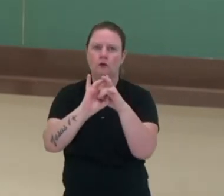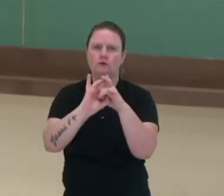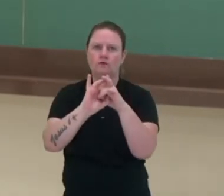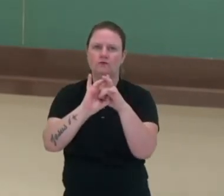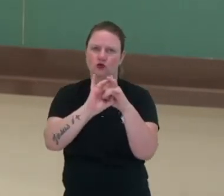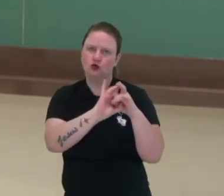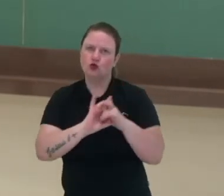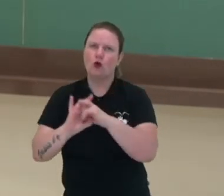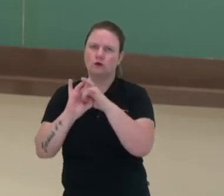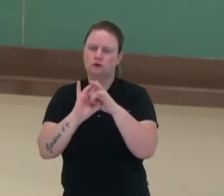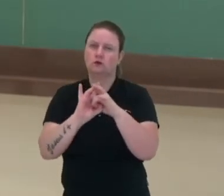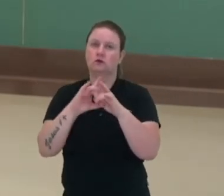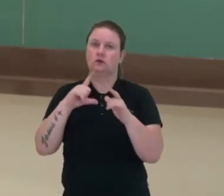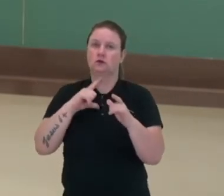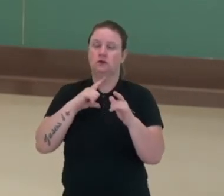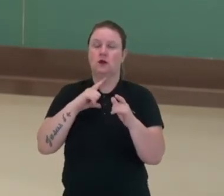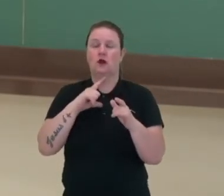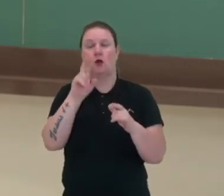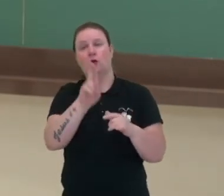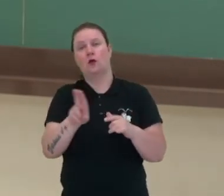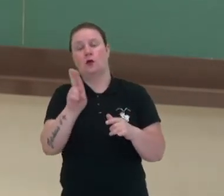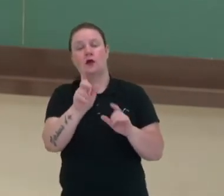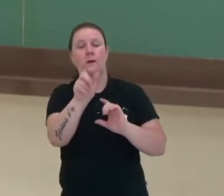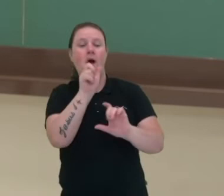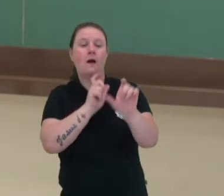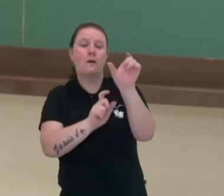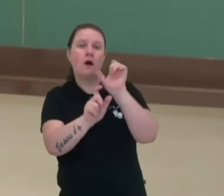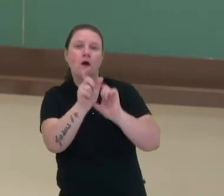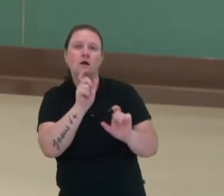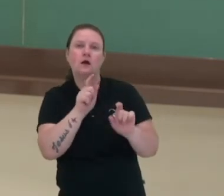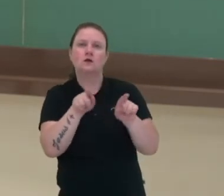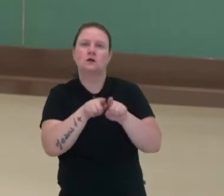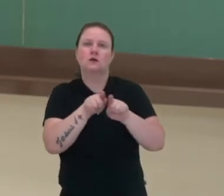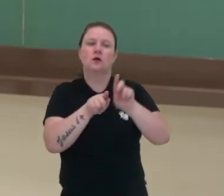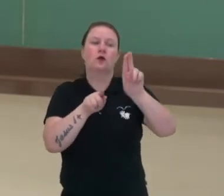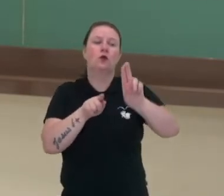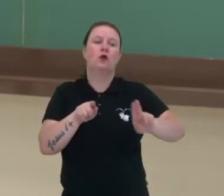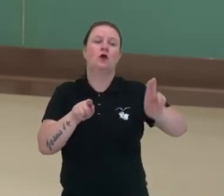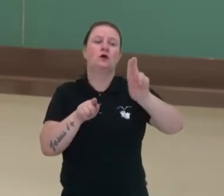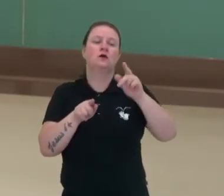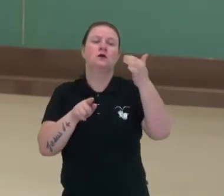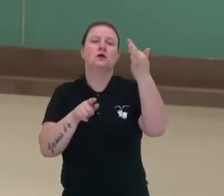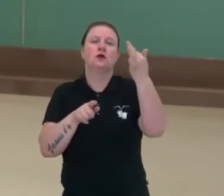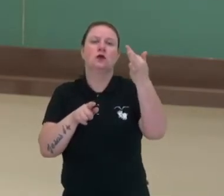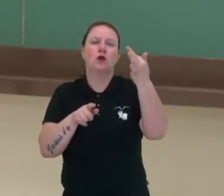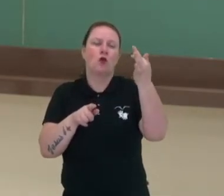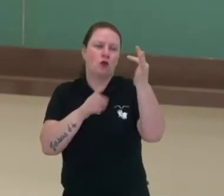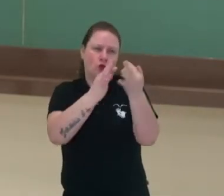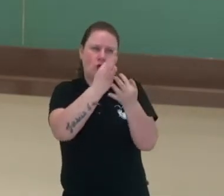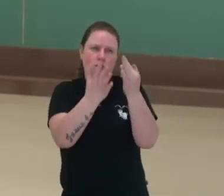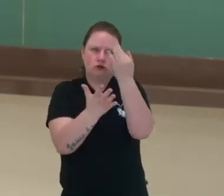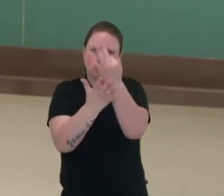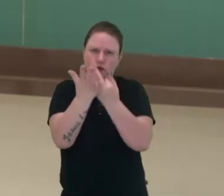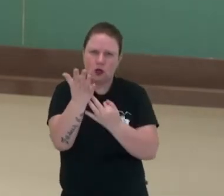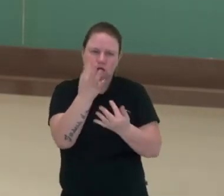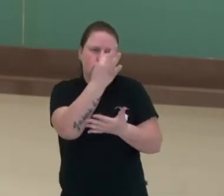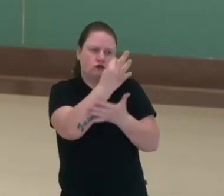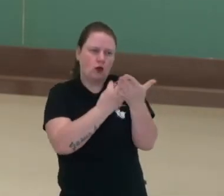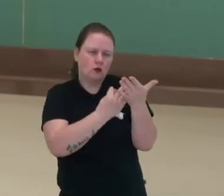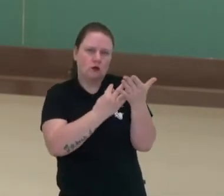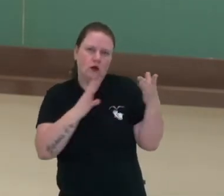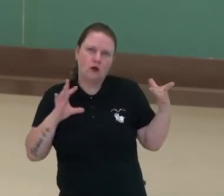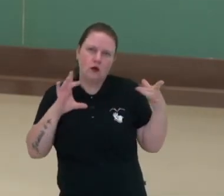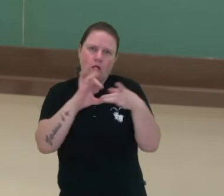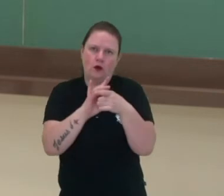referência a outro texto, que usa palavras que já foram usadas num outro texto, que lembram aquele outro texto, nós temos um